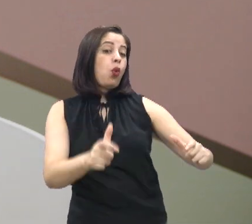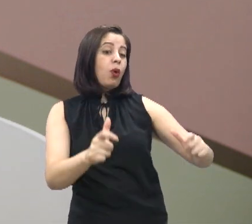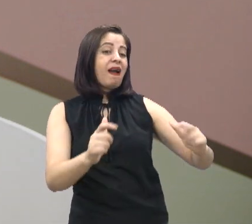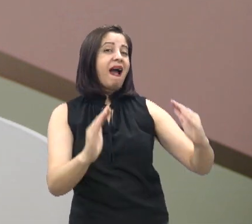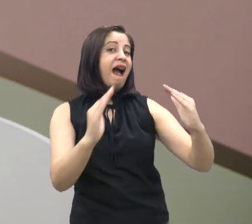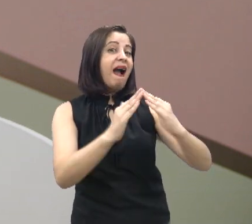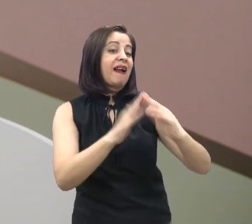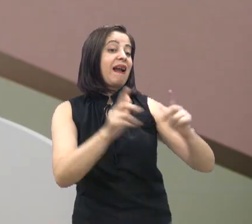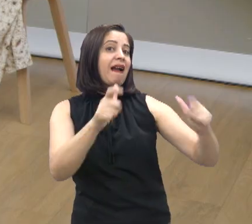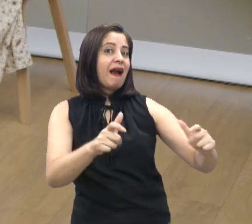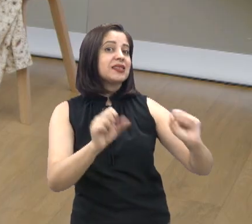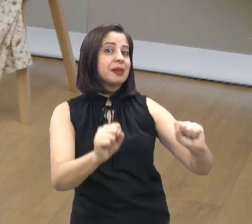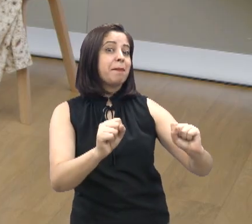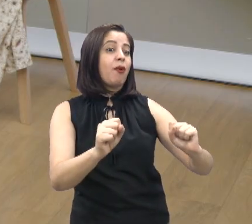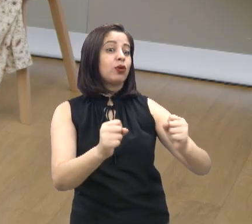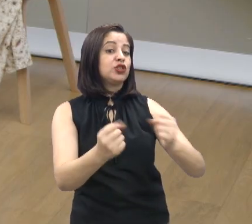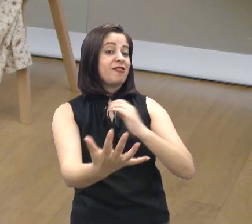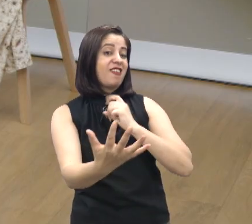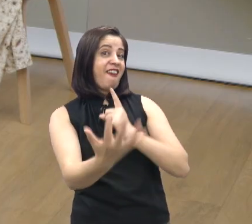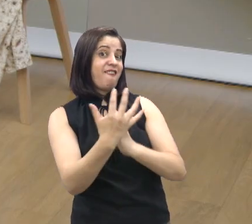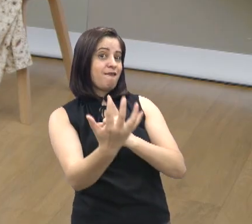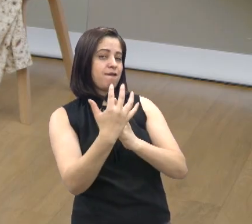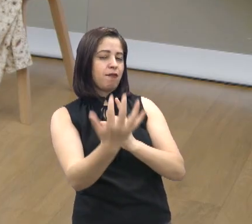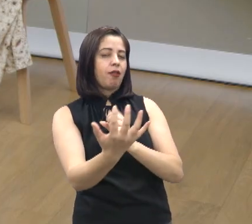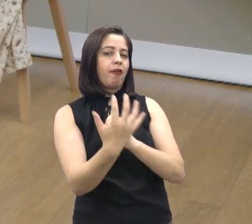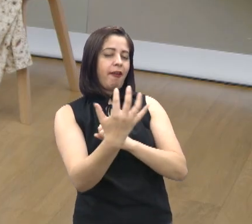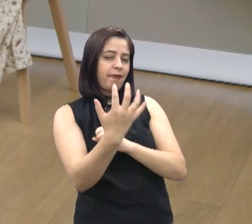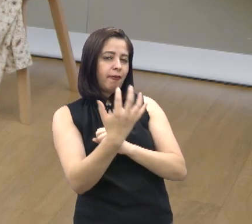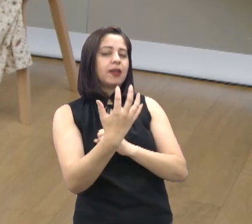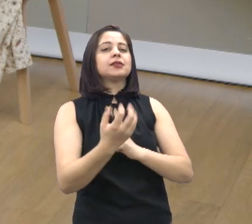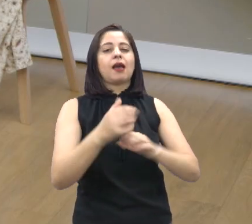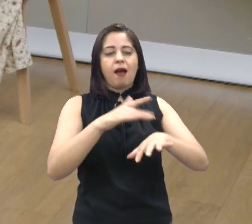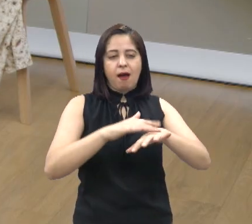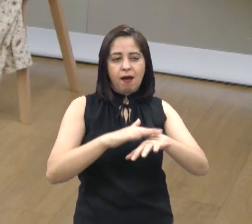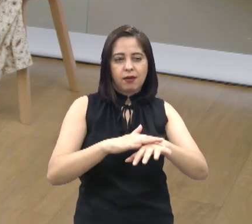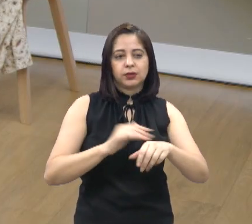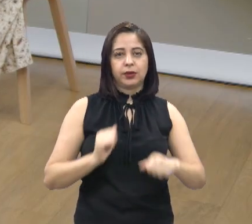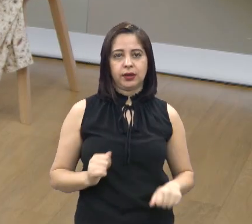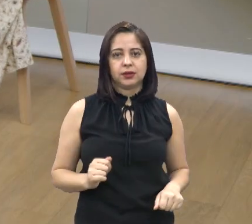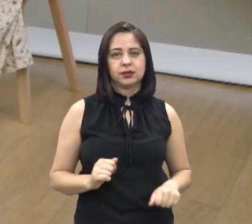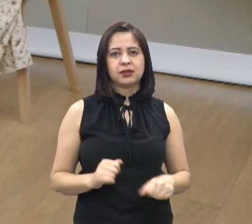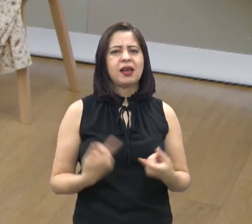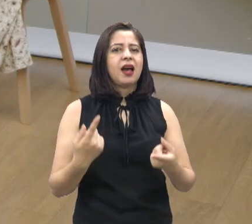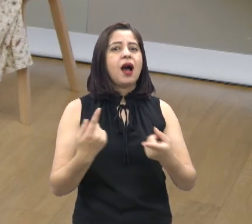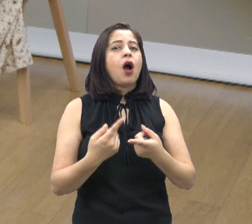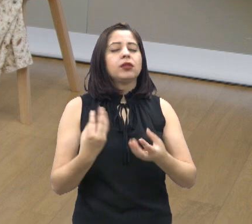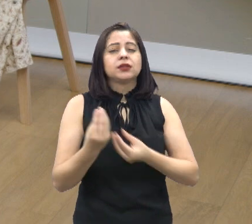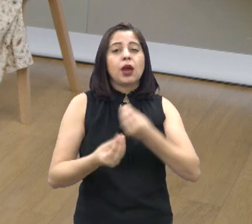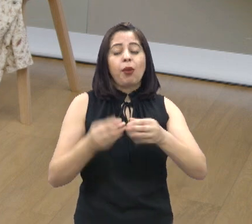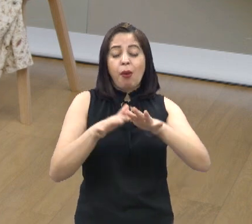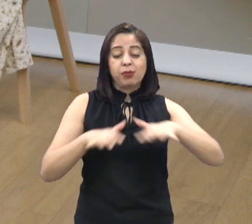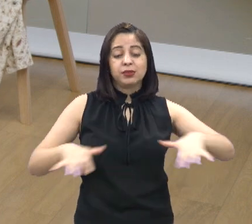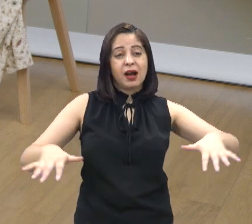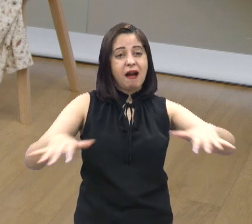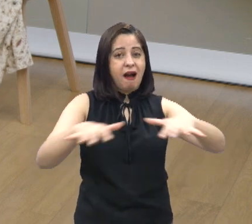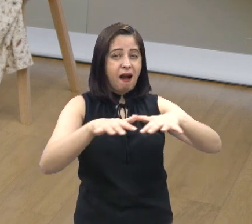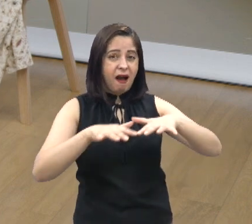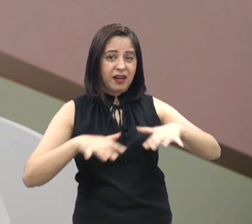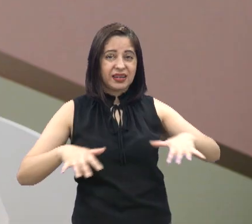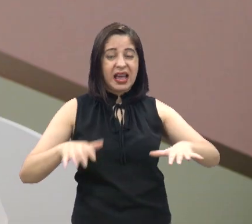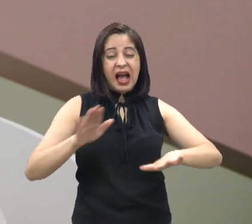a doença. Entendi. Então, muitas vezes, assim, qual é o fator do ambiente? Muitas vezes a gente não consegue definir se é um